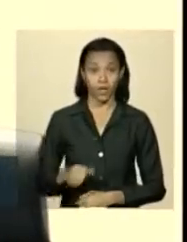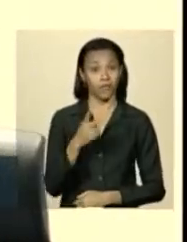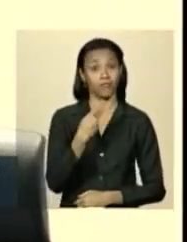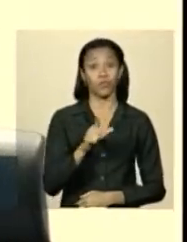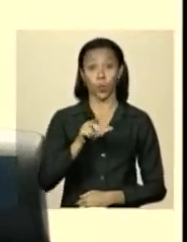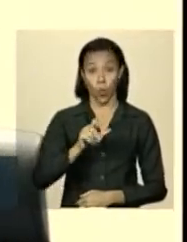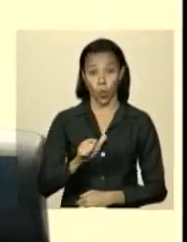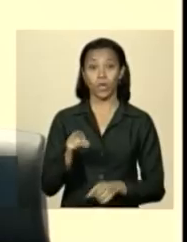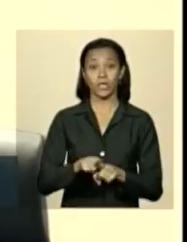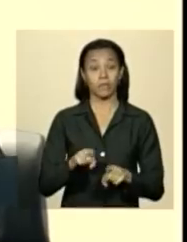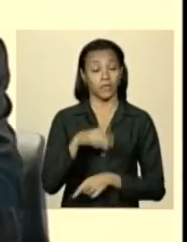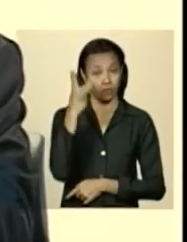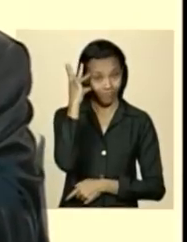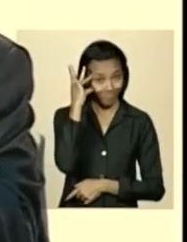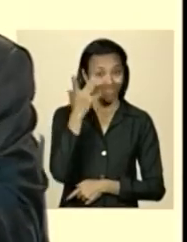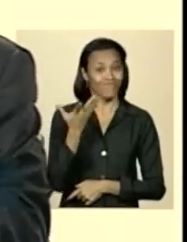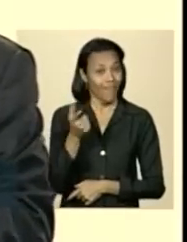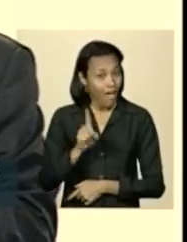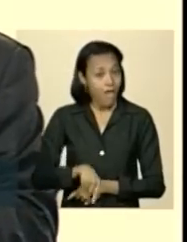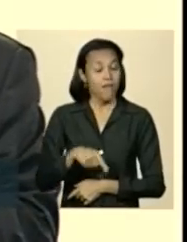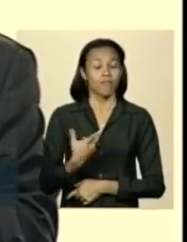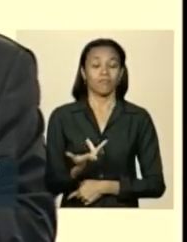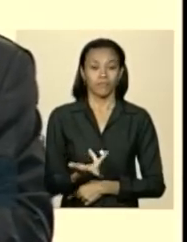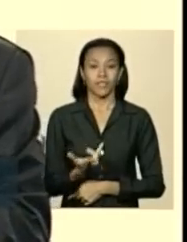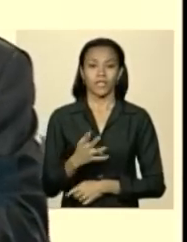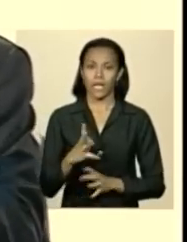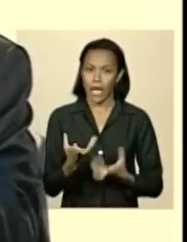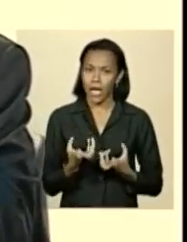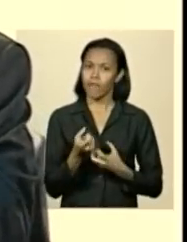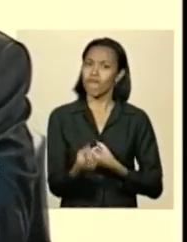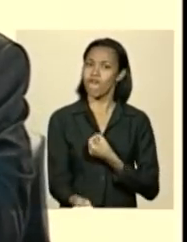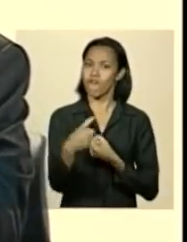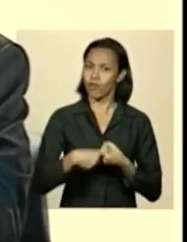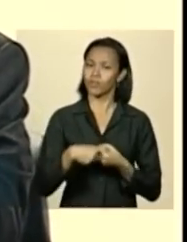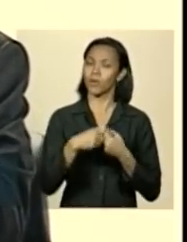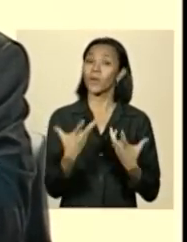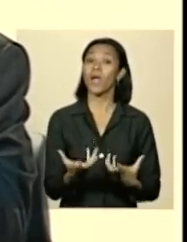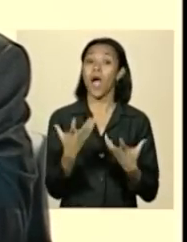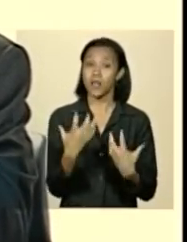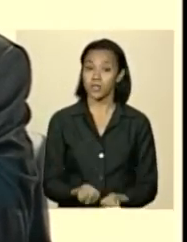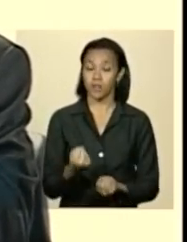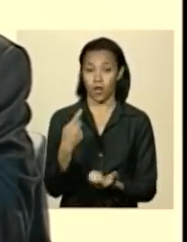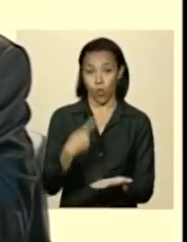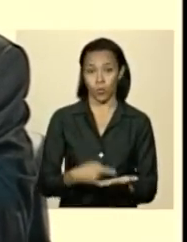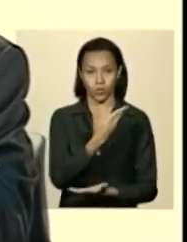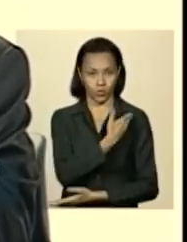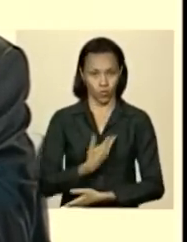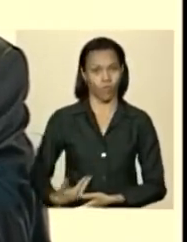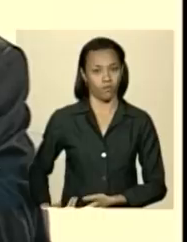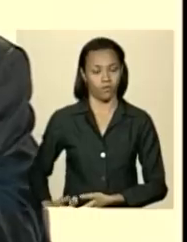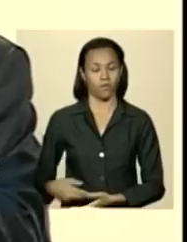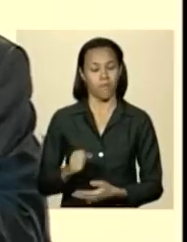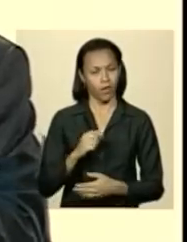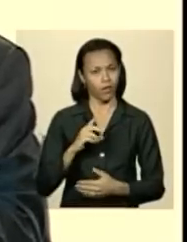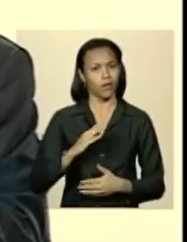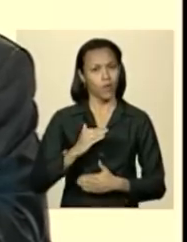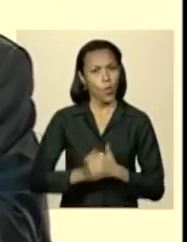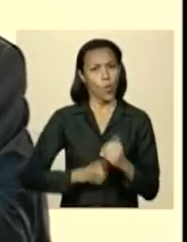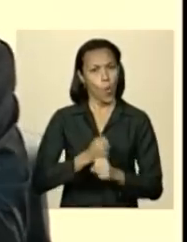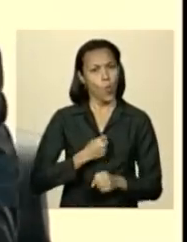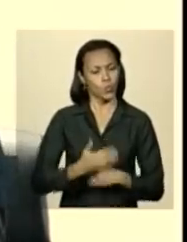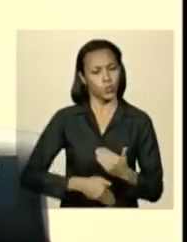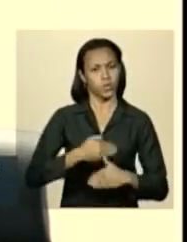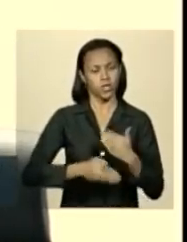presidenta Dilma né estão de fato querendo retomar o papel do estado para construir um processo de desenvolvimento econômico